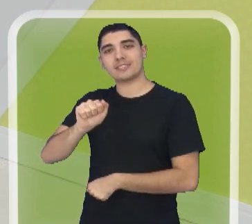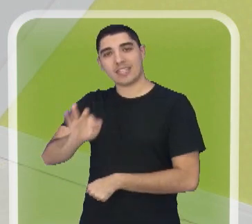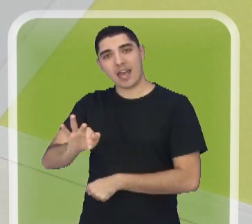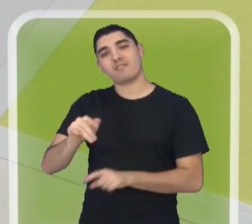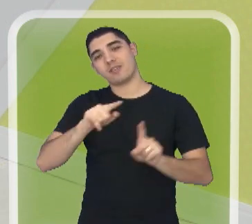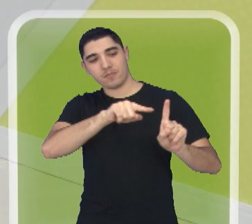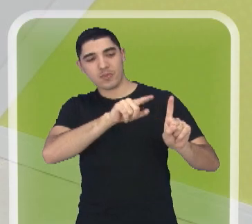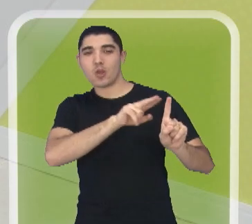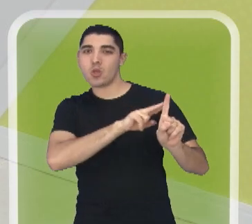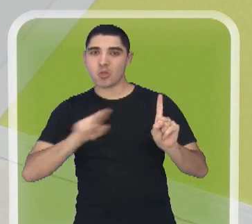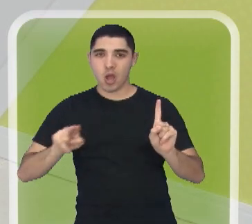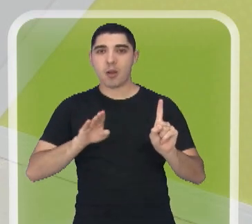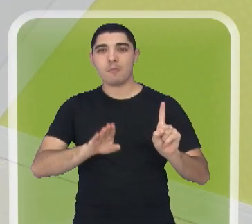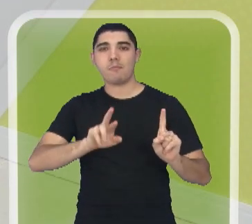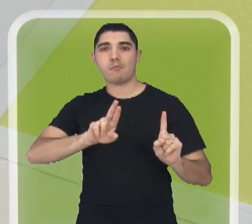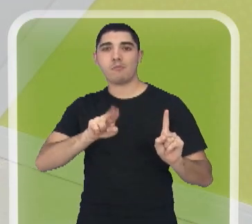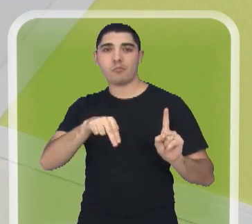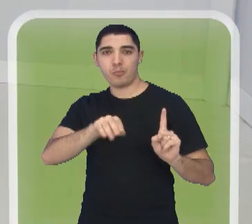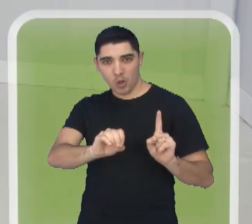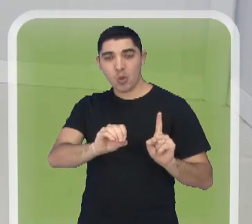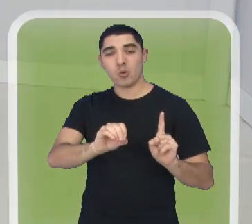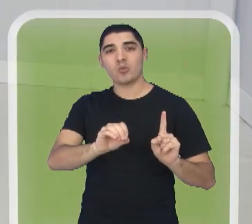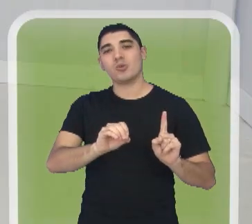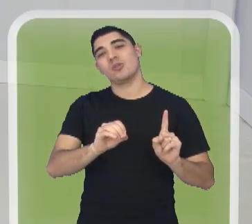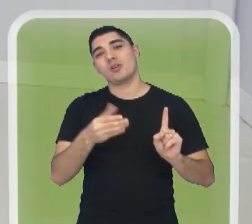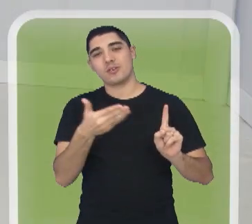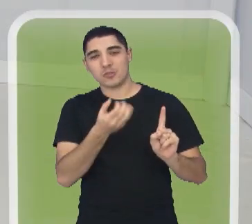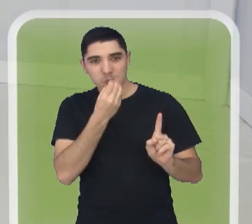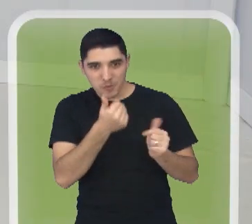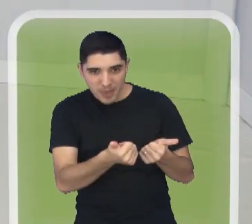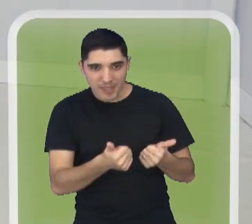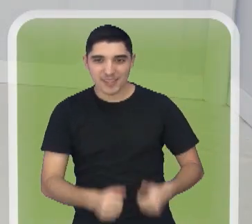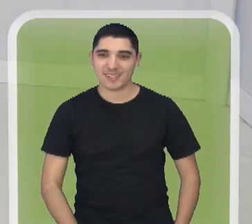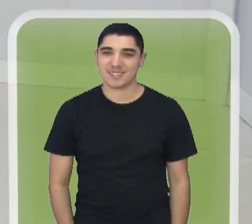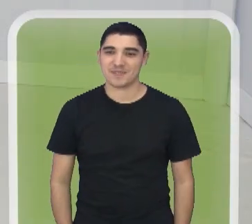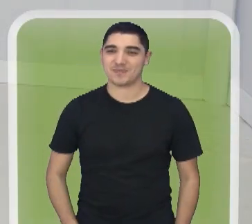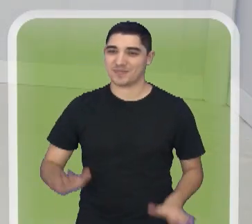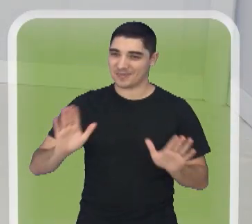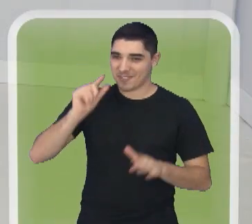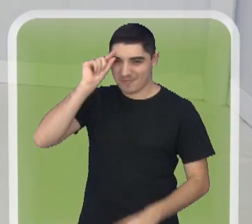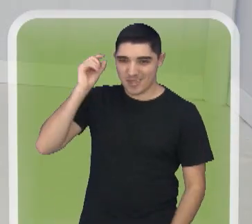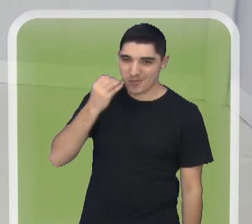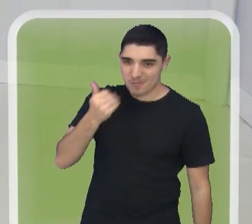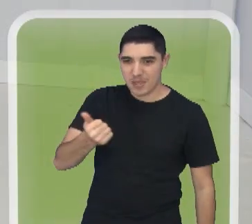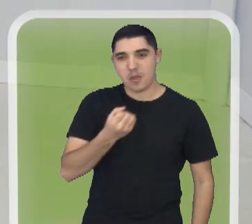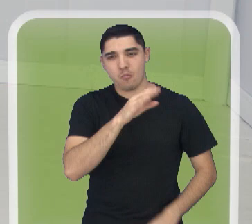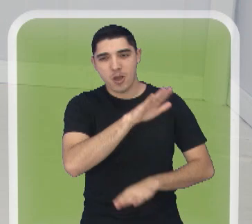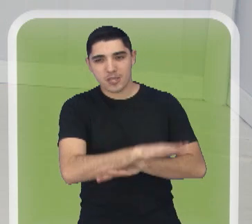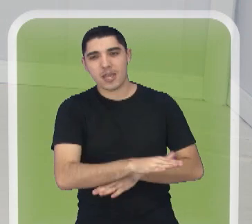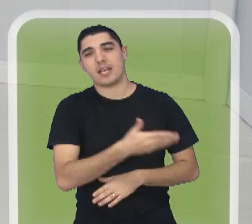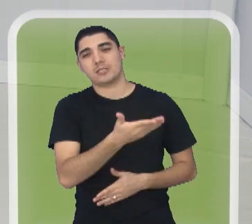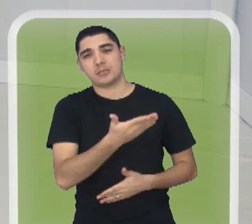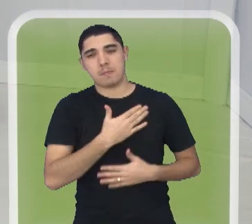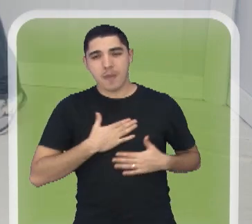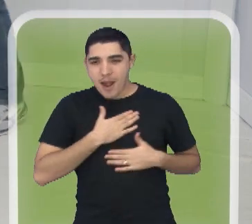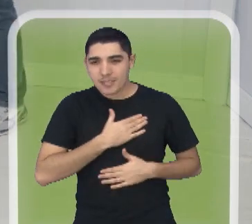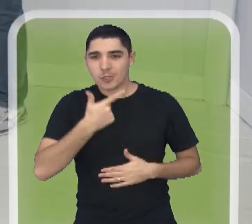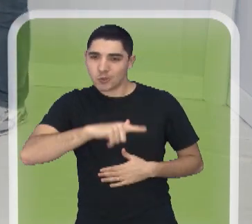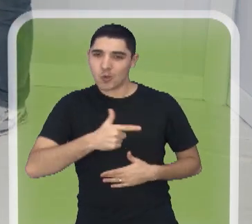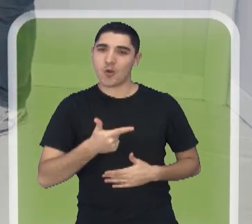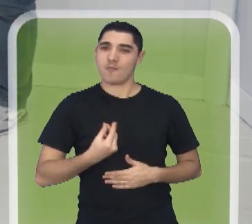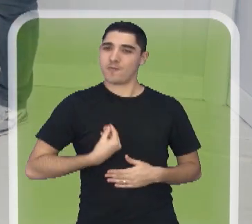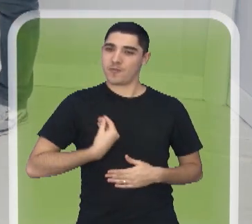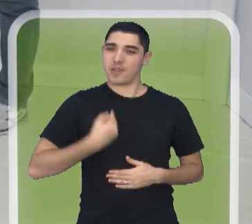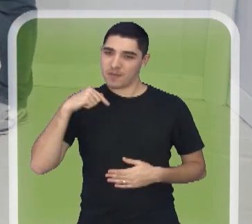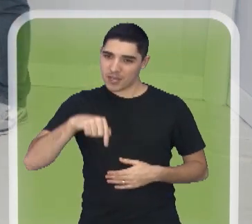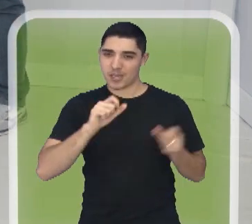José Esporte Clube, o Bruno Casarini, está com a gente. Tudo bem, Bruno? Fala, Vieira. Tudo bem? Boa tarde, prazer te receber. Obrigado mais uma vez por você estar aqui